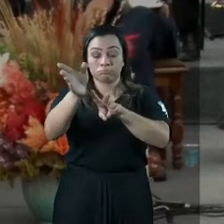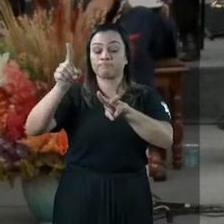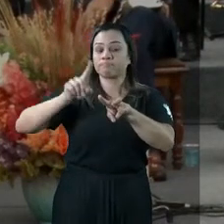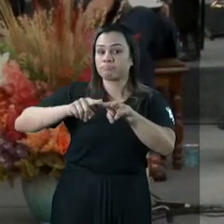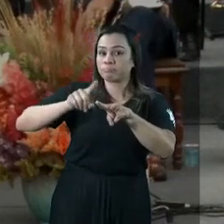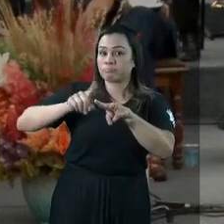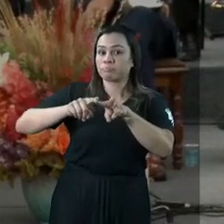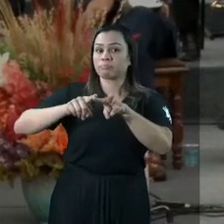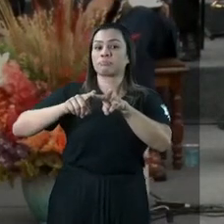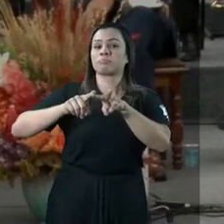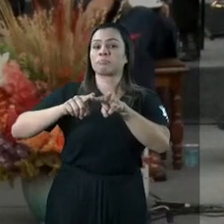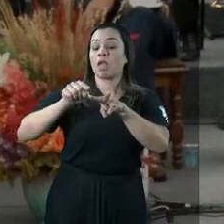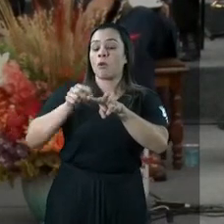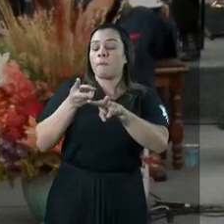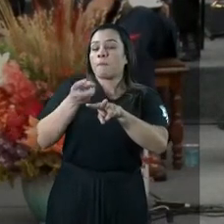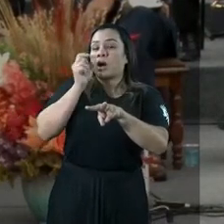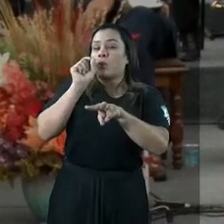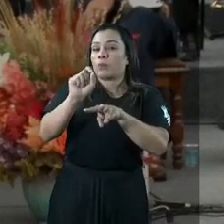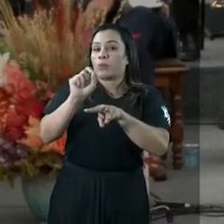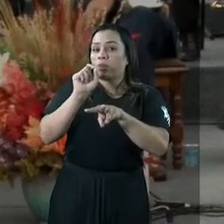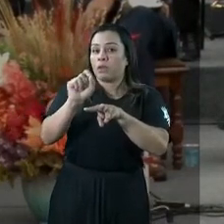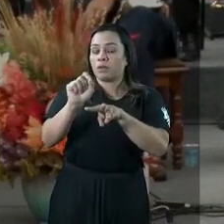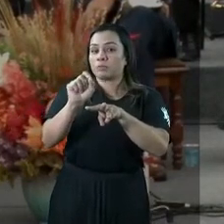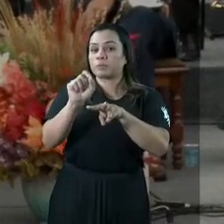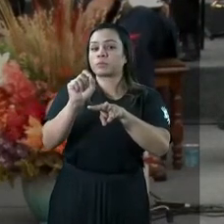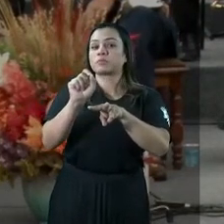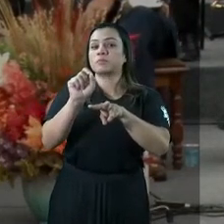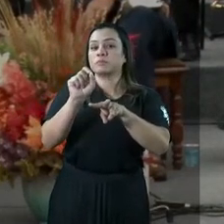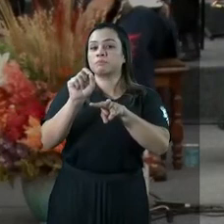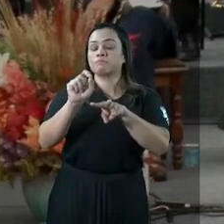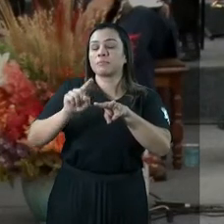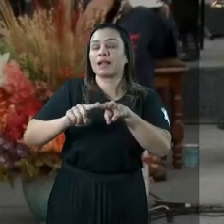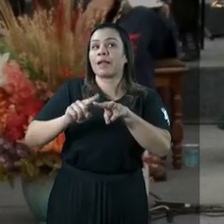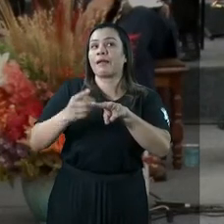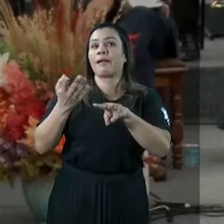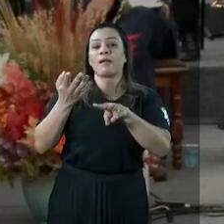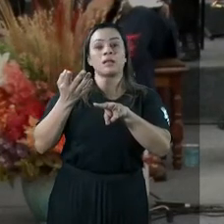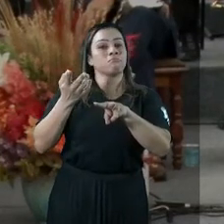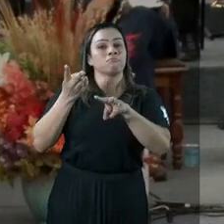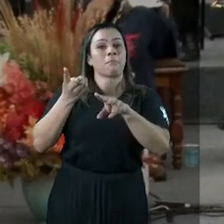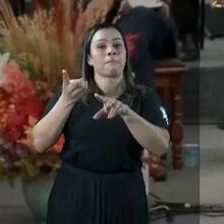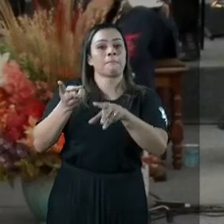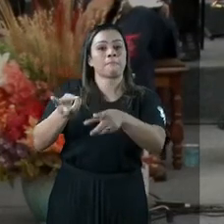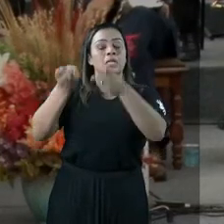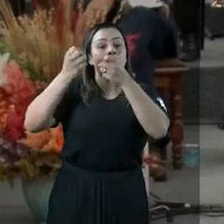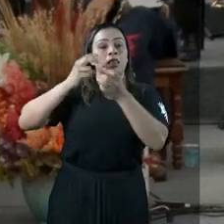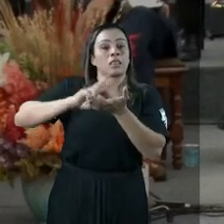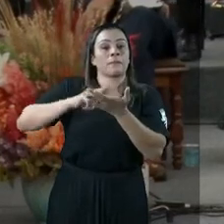o Salmo 24 nos fornece é o que nós chamamos de interpretação histórica